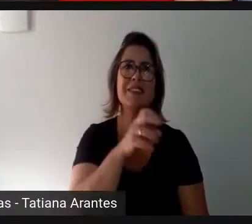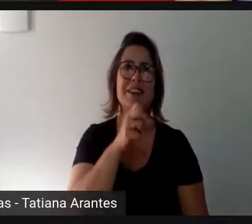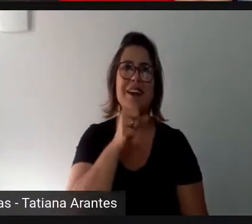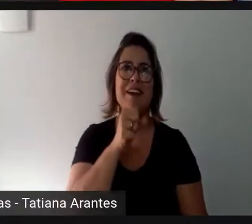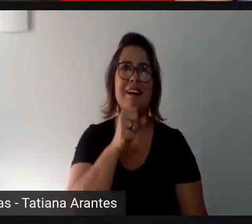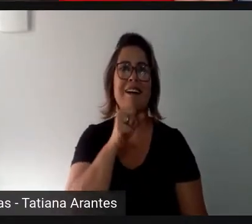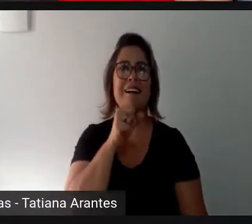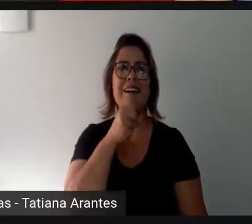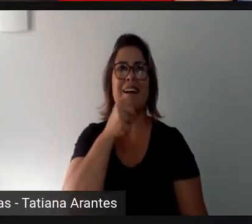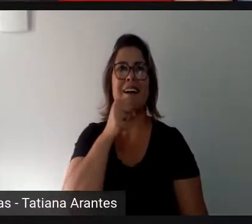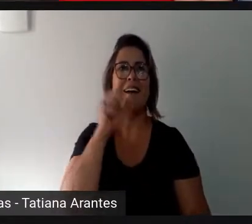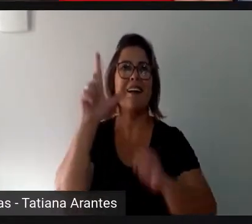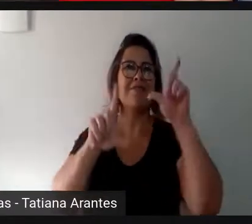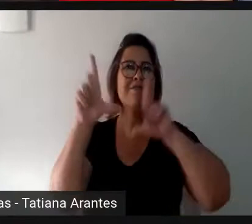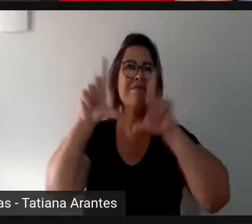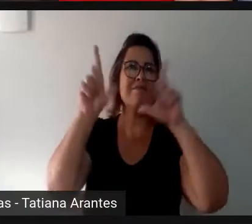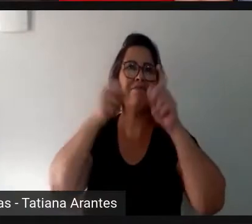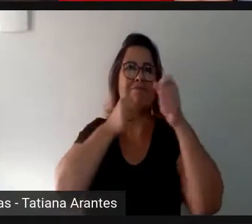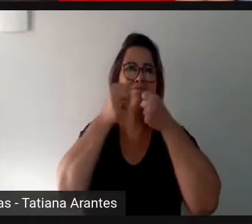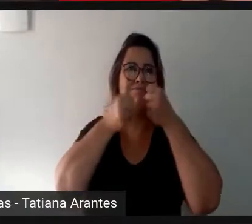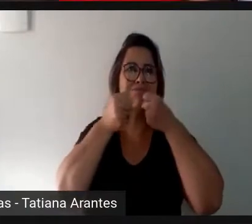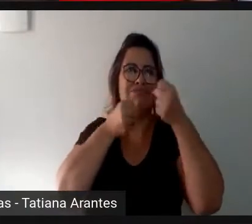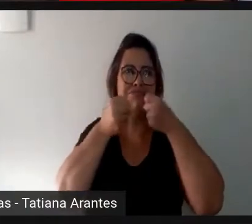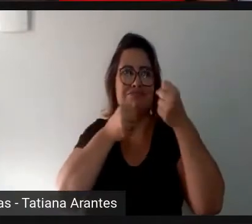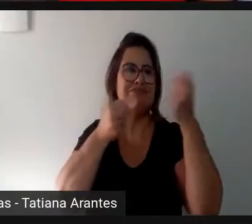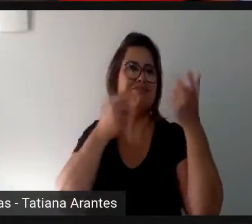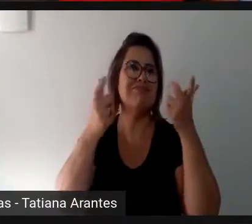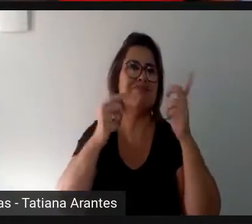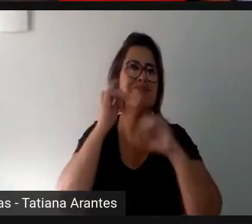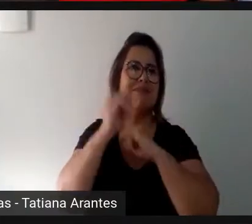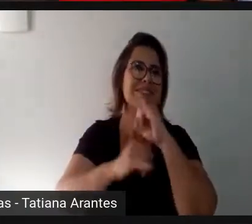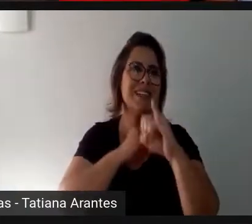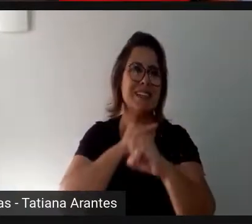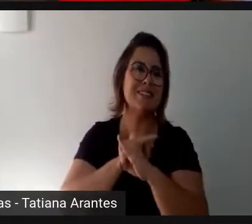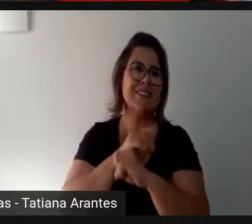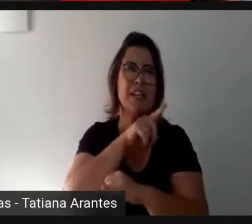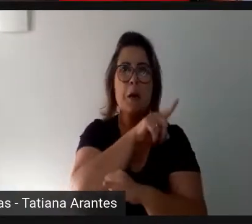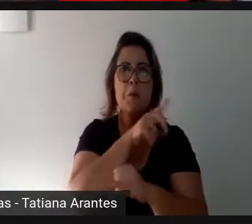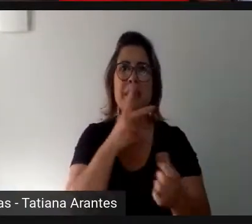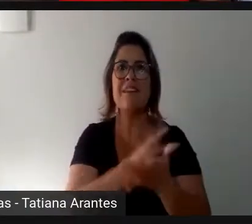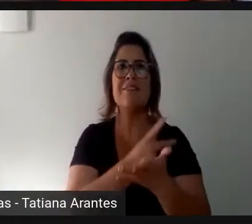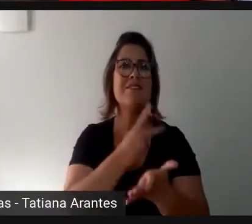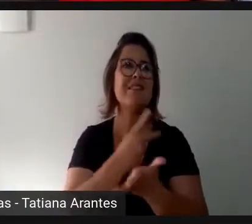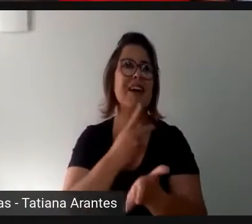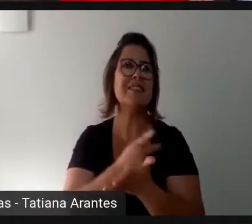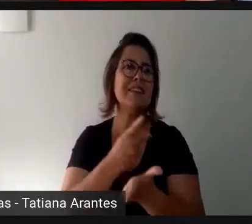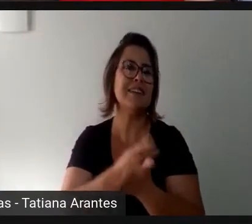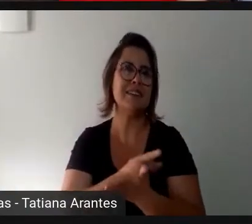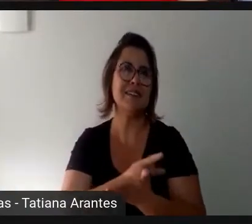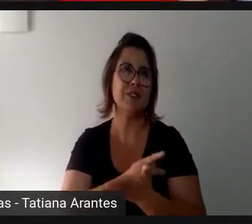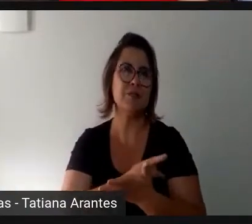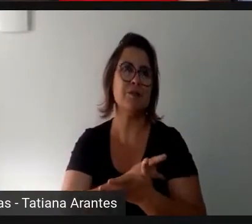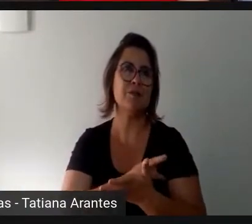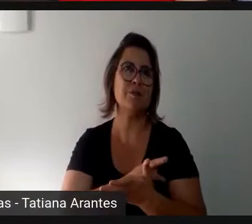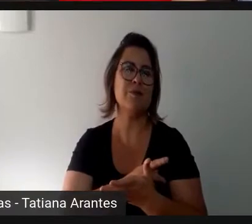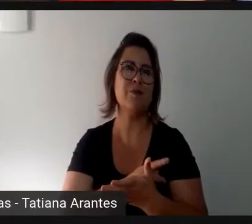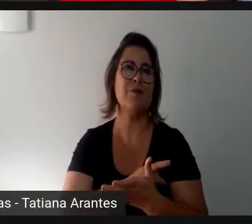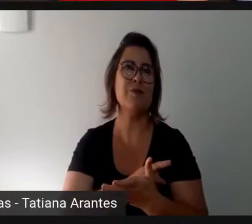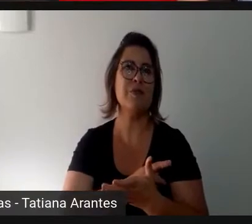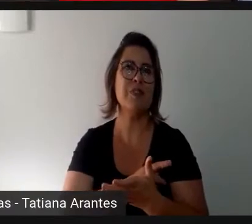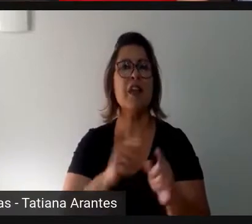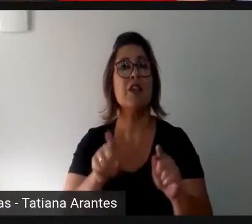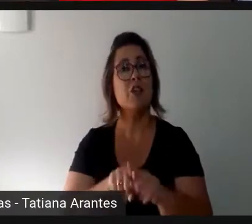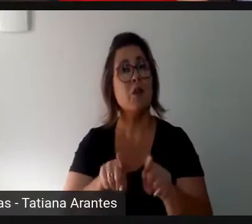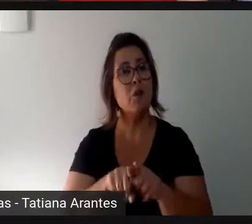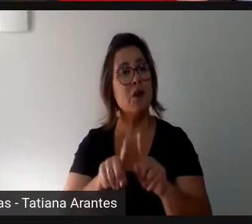às vezes, ela explica as coisas de uma maneira distorcida. Distorce. Porque quando você diz regulamentar o lobby, quando isso é colocado